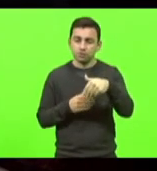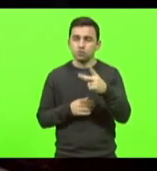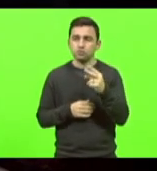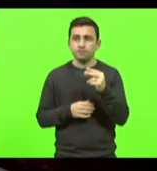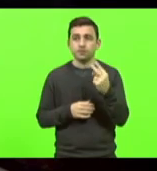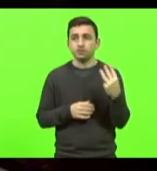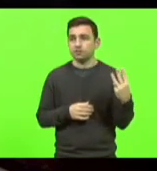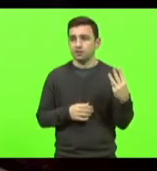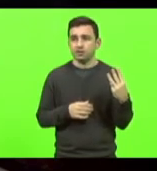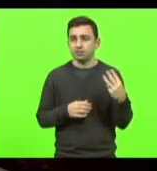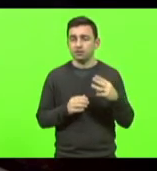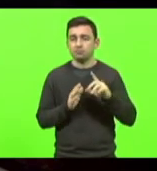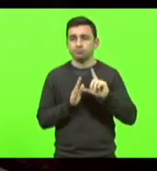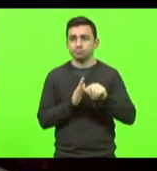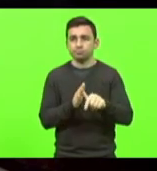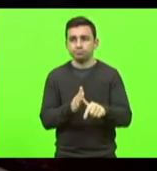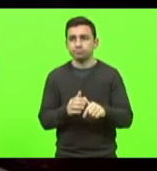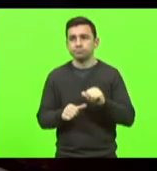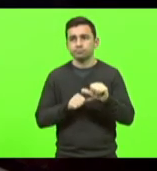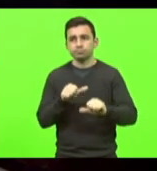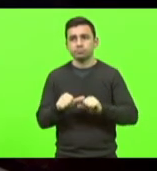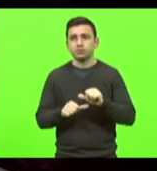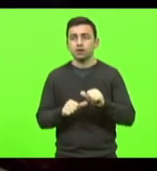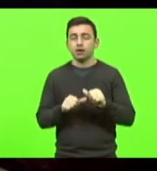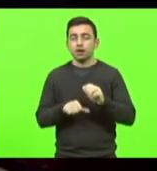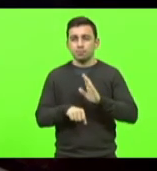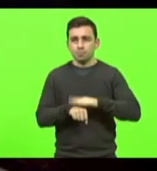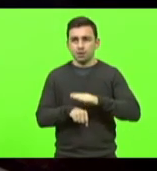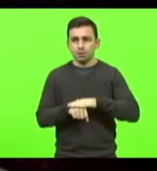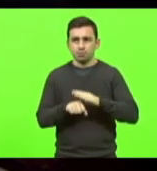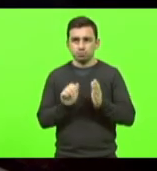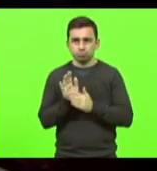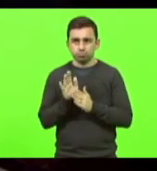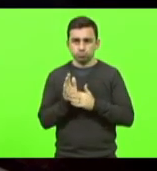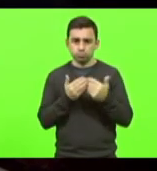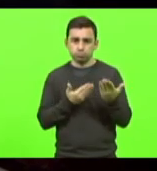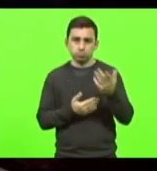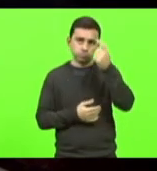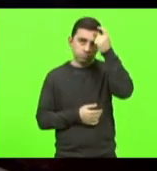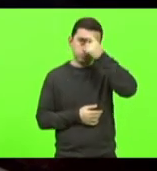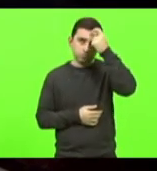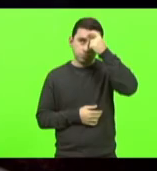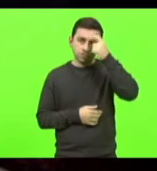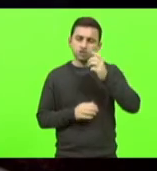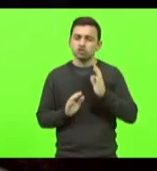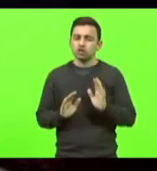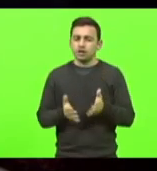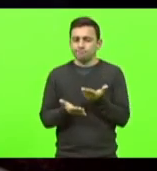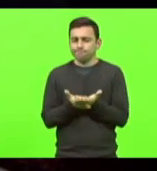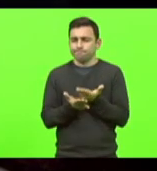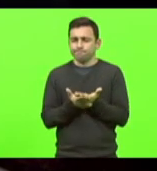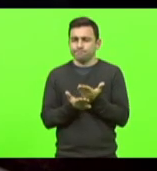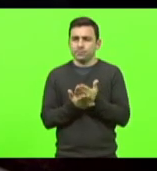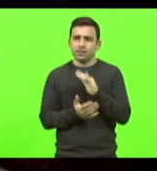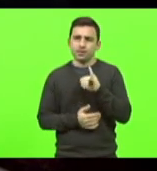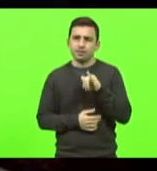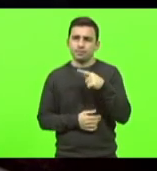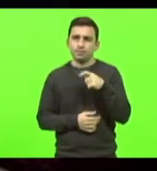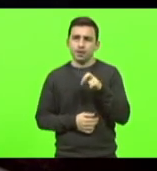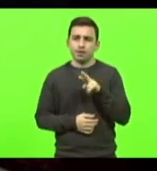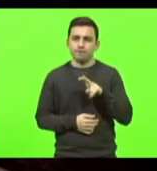aí para frente a proposta do deputado Maurício e ela foi estudada pelo em breve